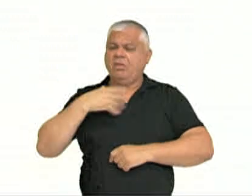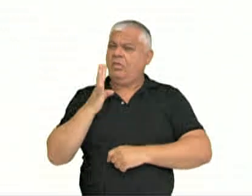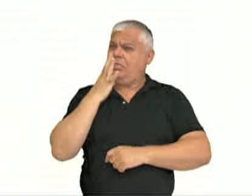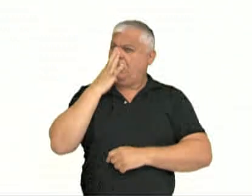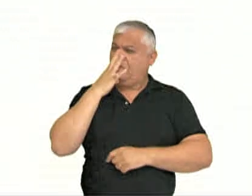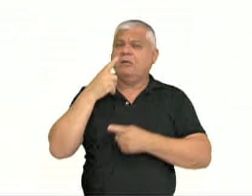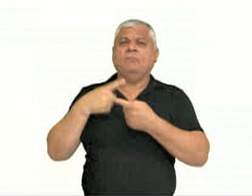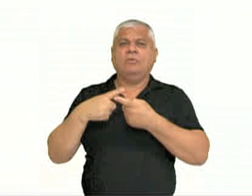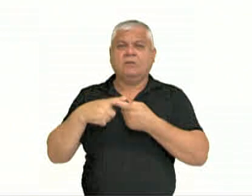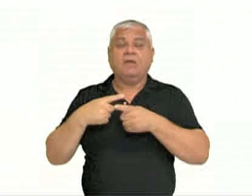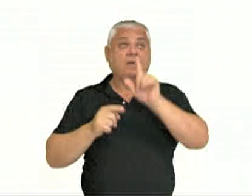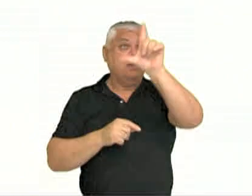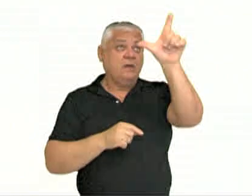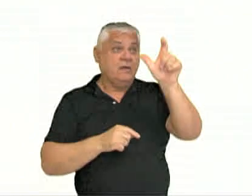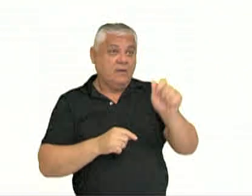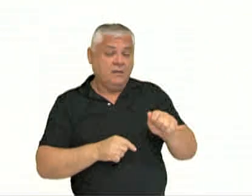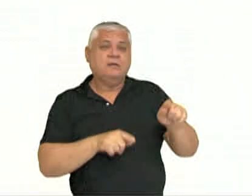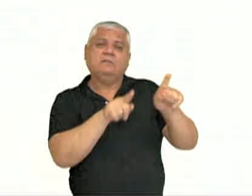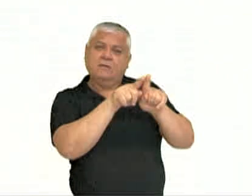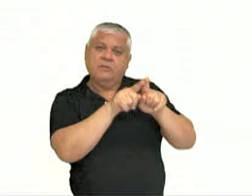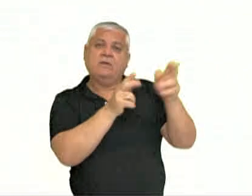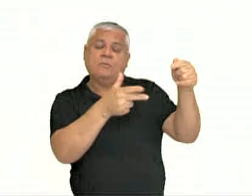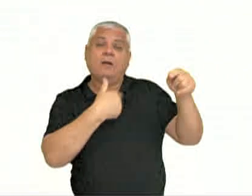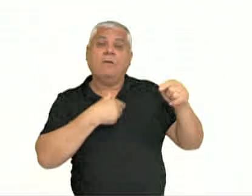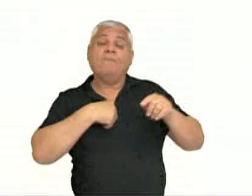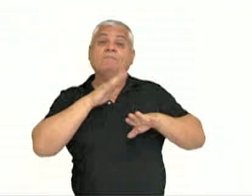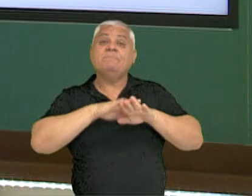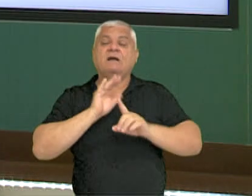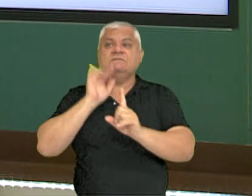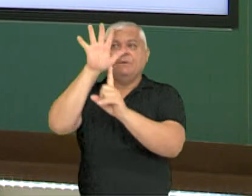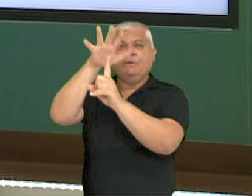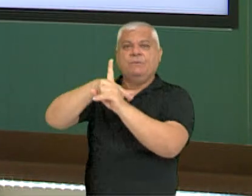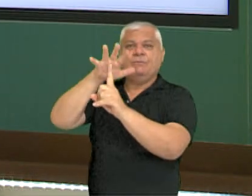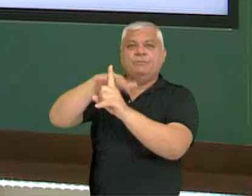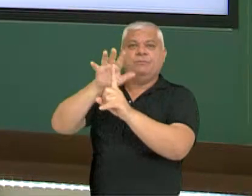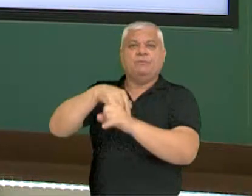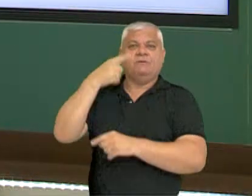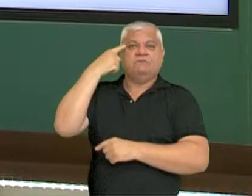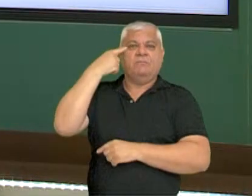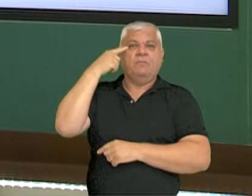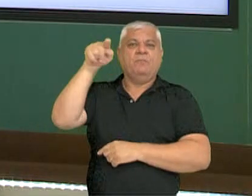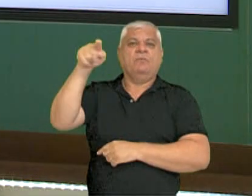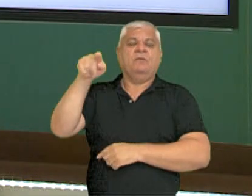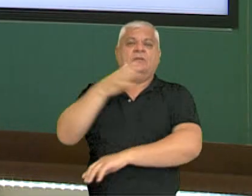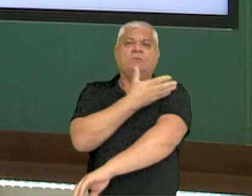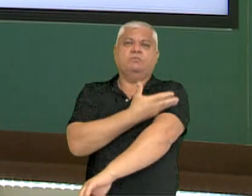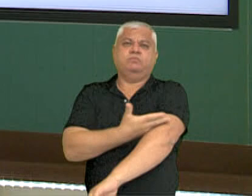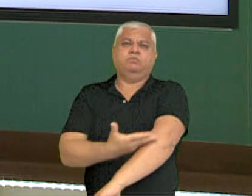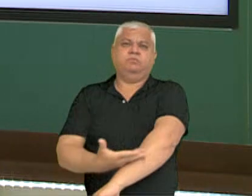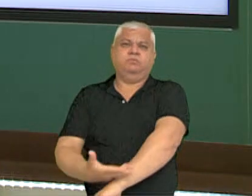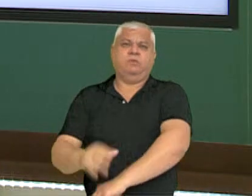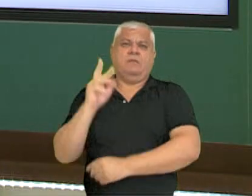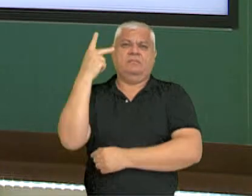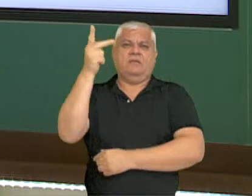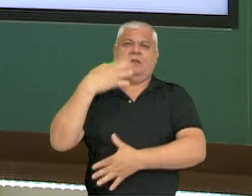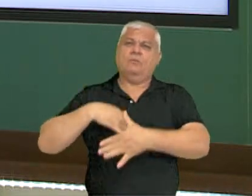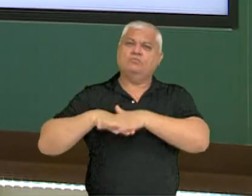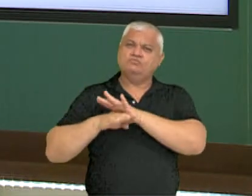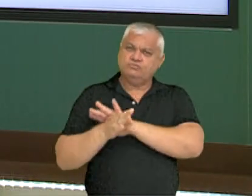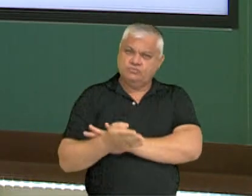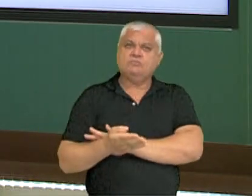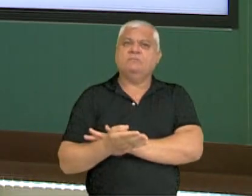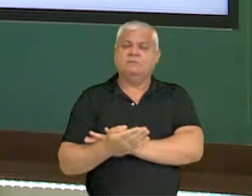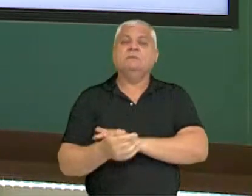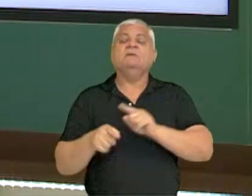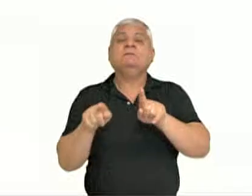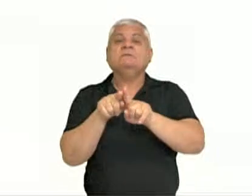no título, porém ele destaca mais a cultura japonesa, que isso é muito comum por lá. Olha lá, no restante do texto ele